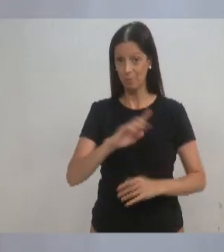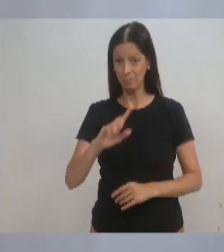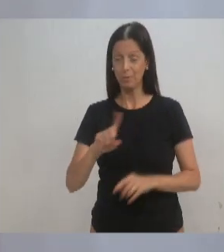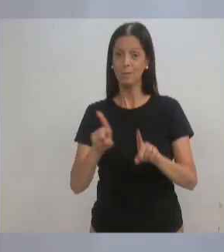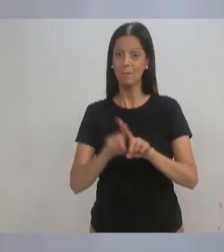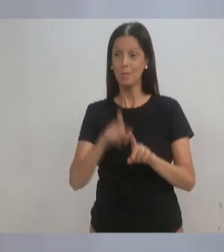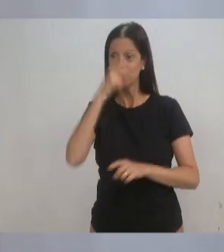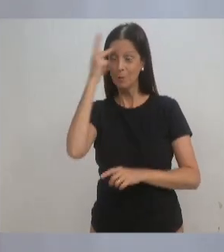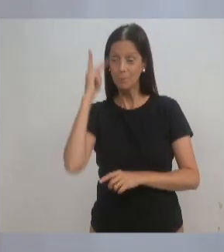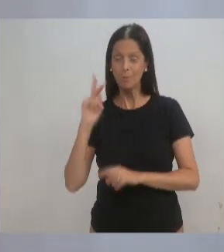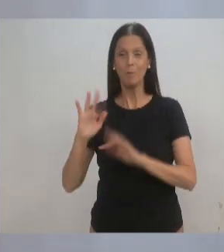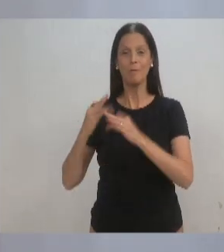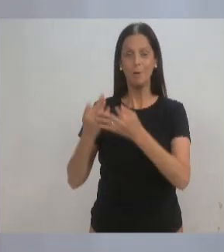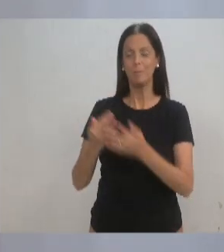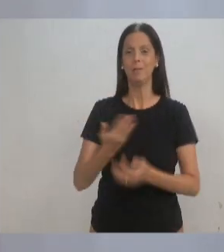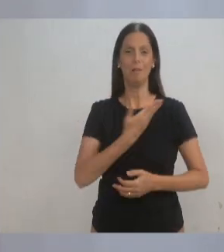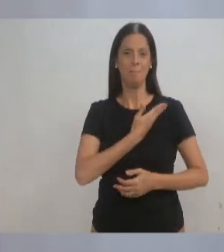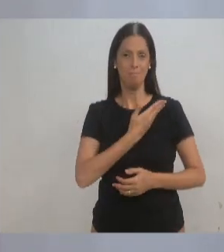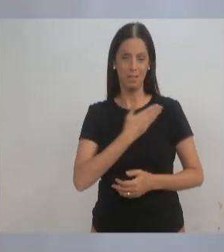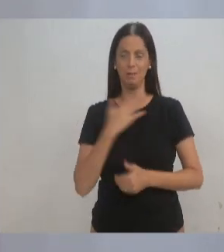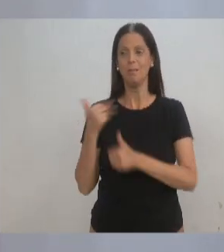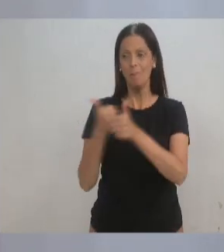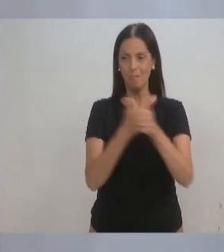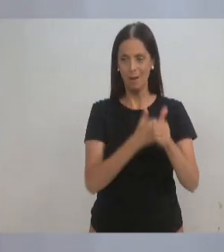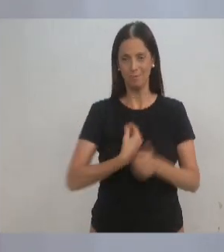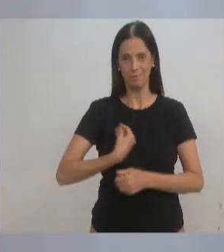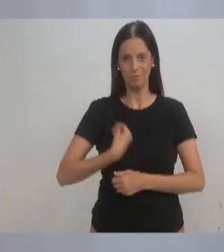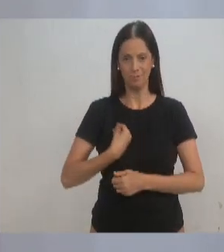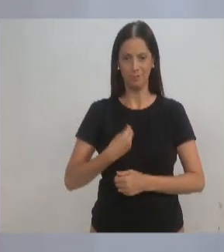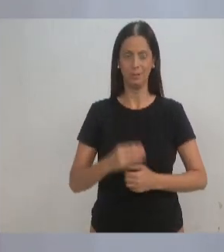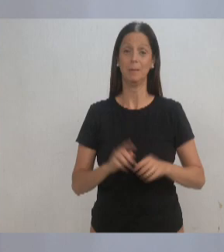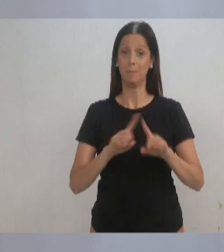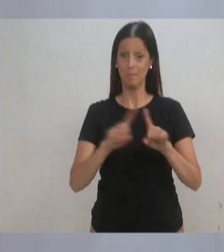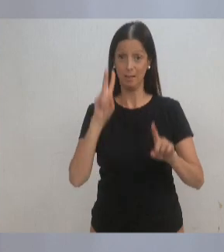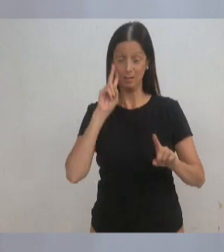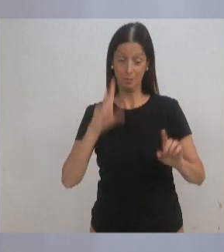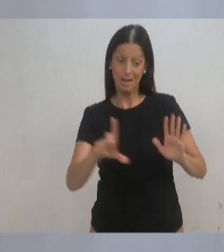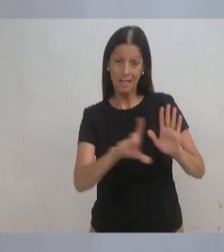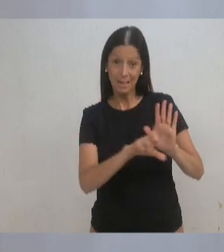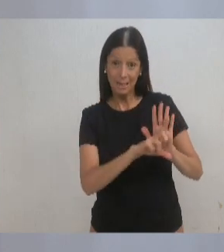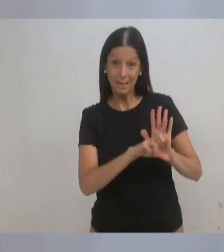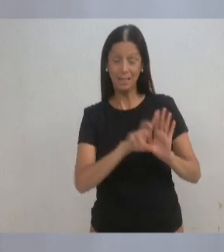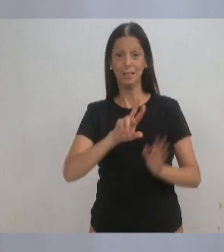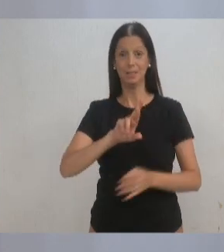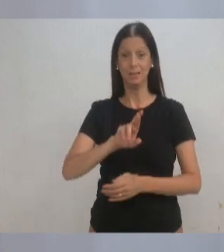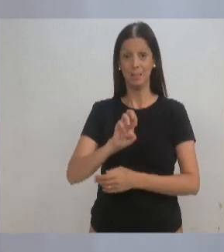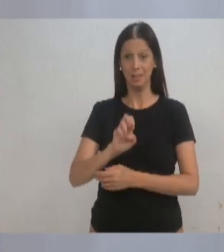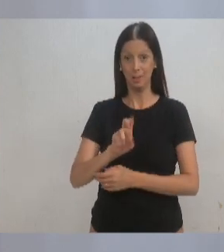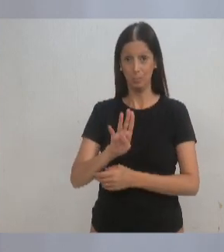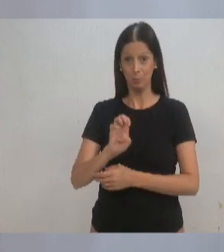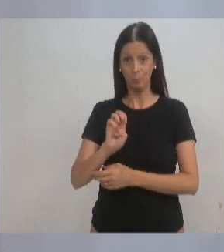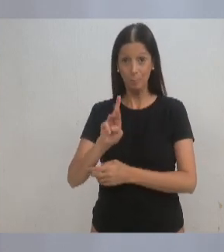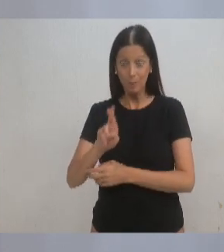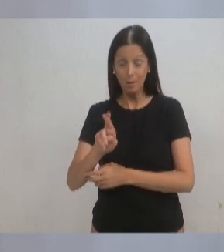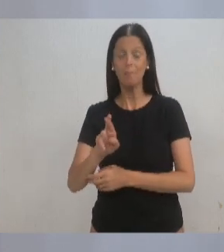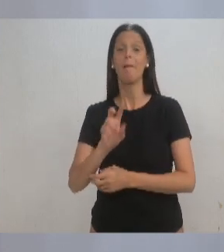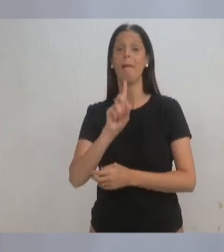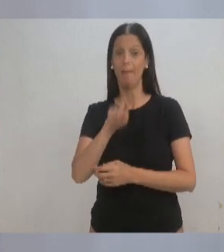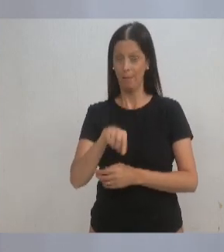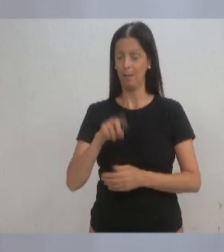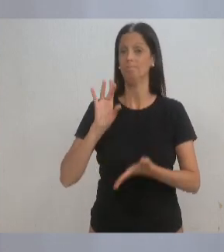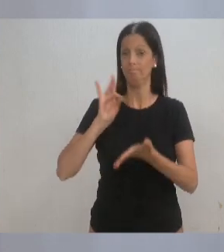nós. Mas, lembrem-se, a lei da REURB é verdadeira,